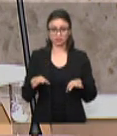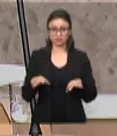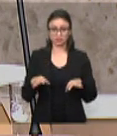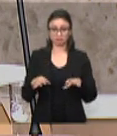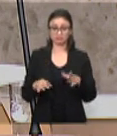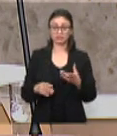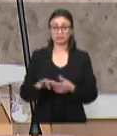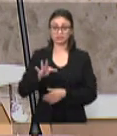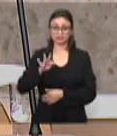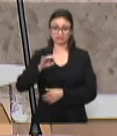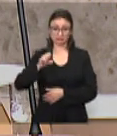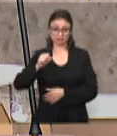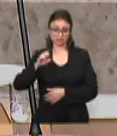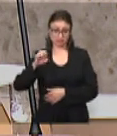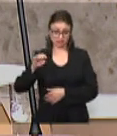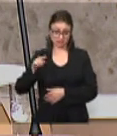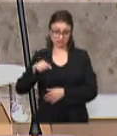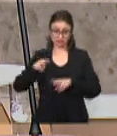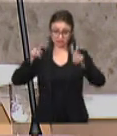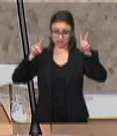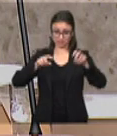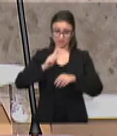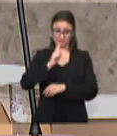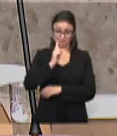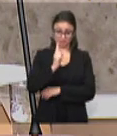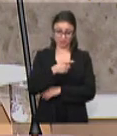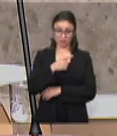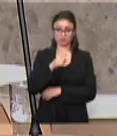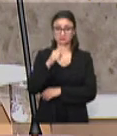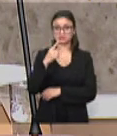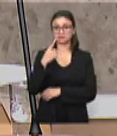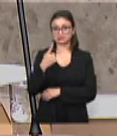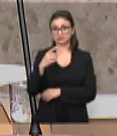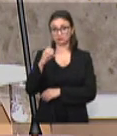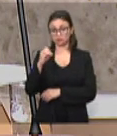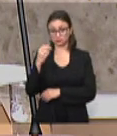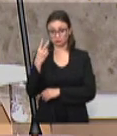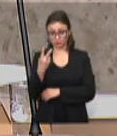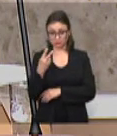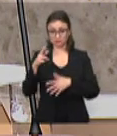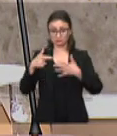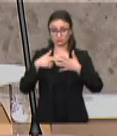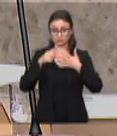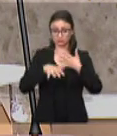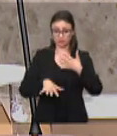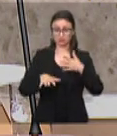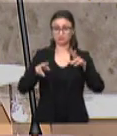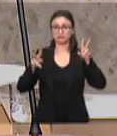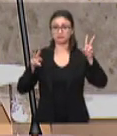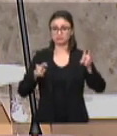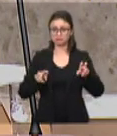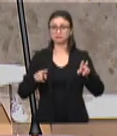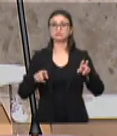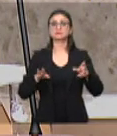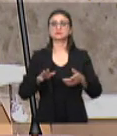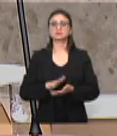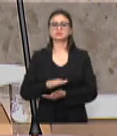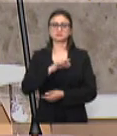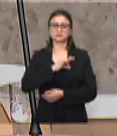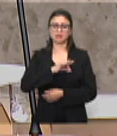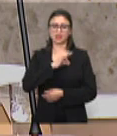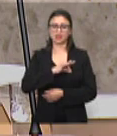seguinte tese, tema 1102 da repercussão geral, aspas, na apuração do salário